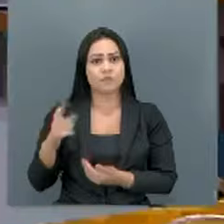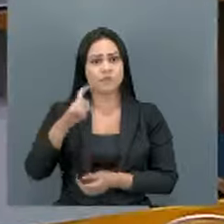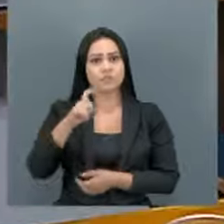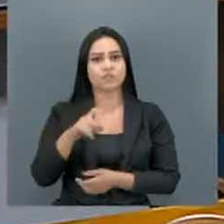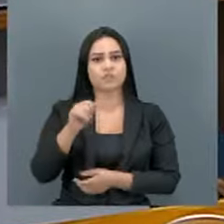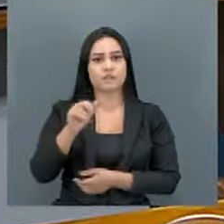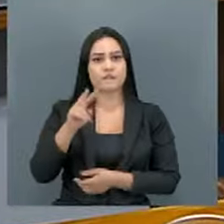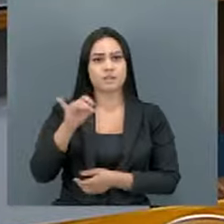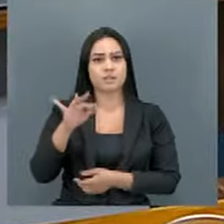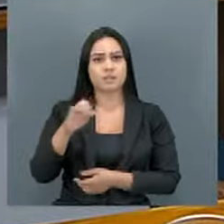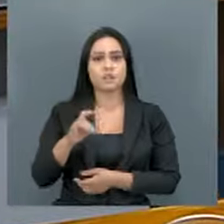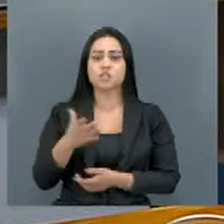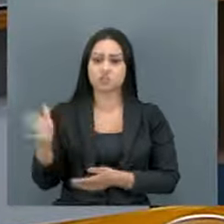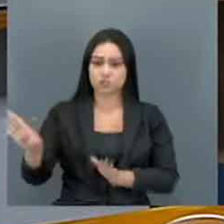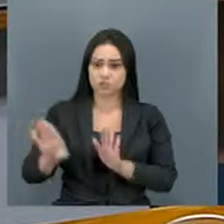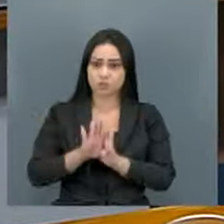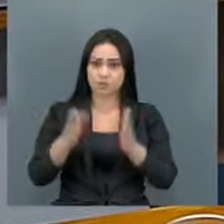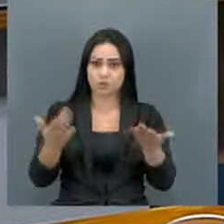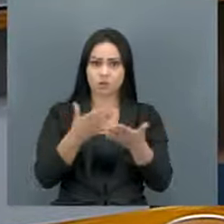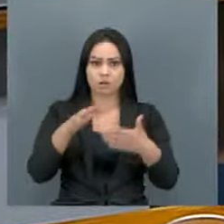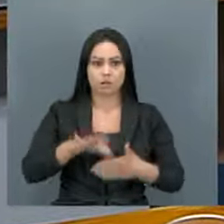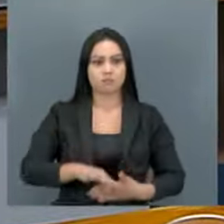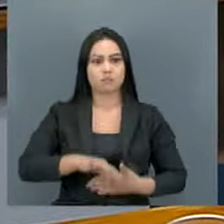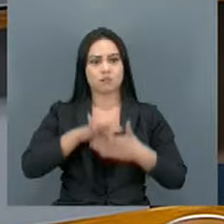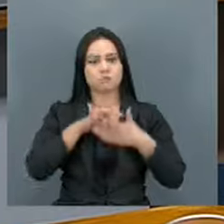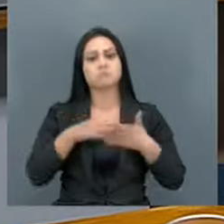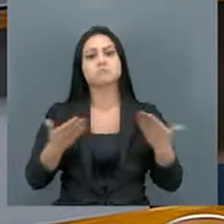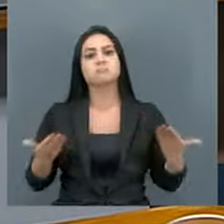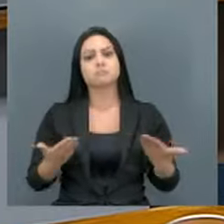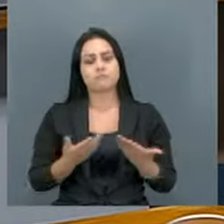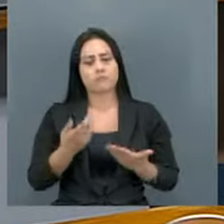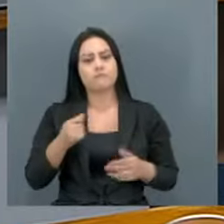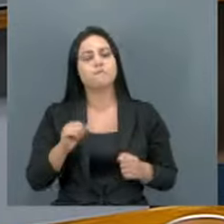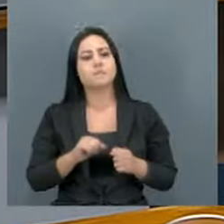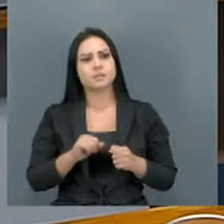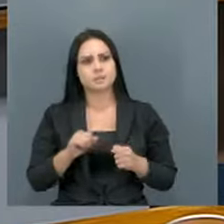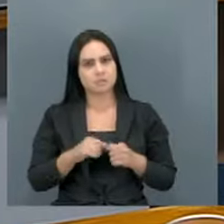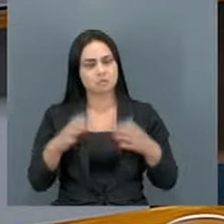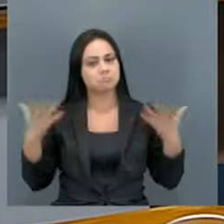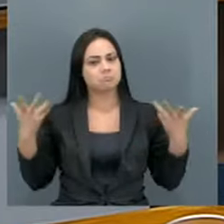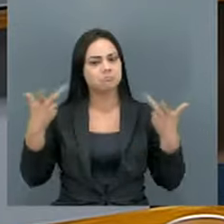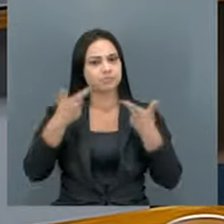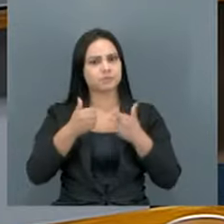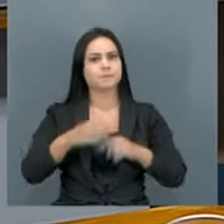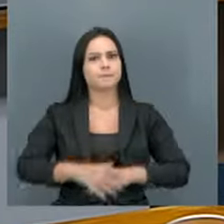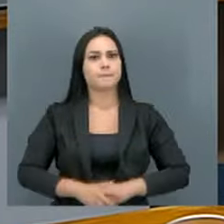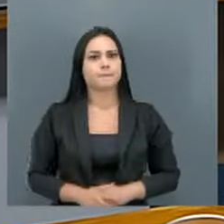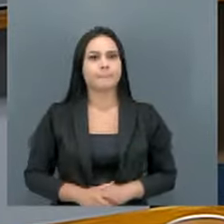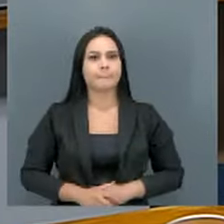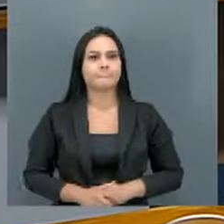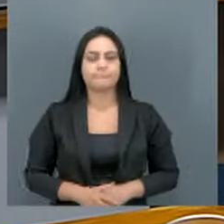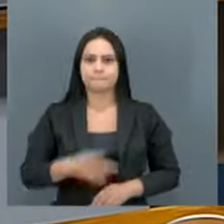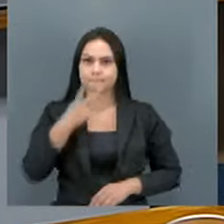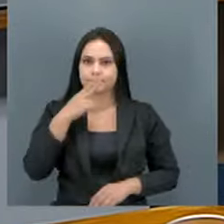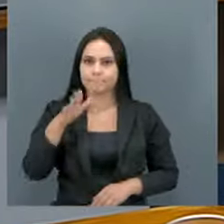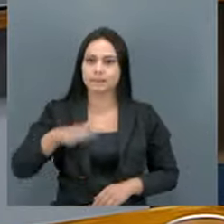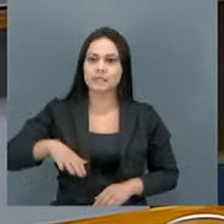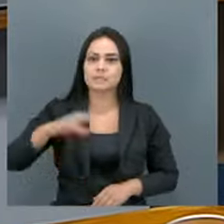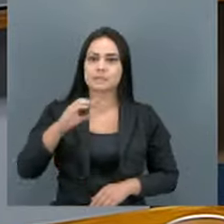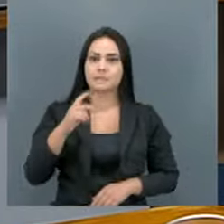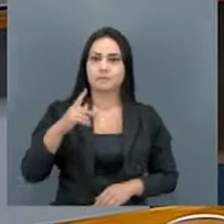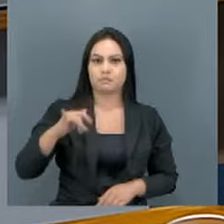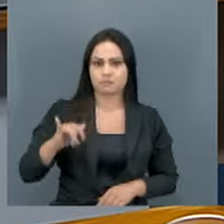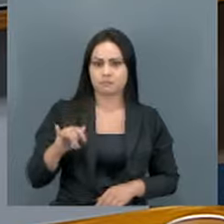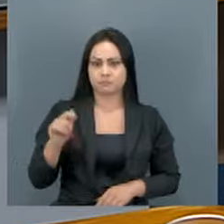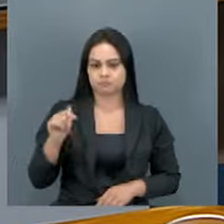estão chegando e assumindo lideranças. E eles vão fazer bonito. E eu acho que